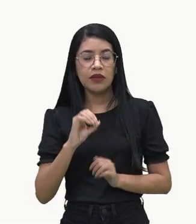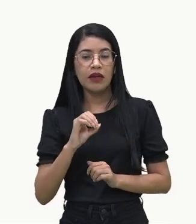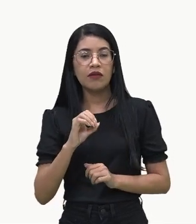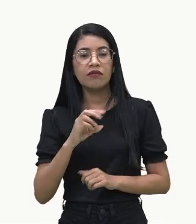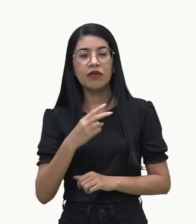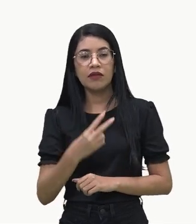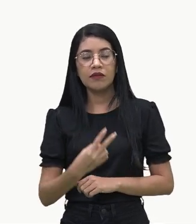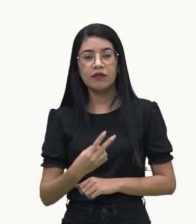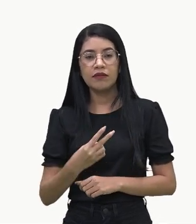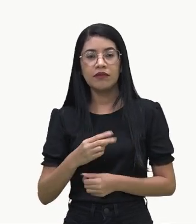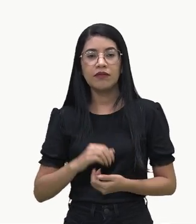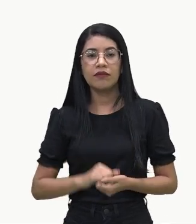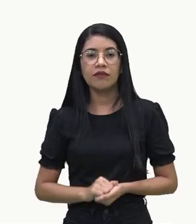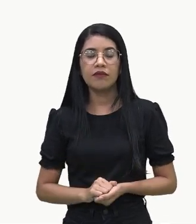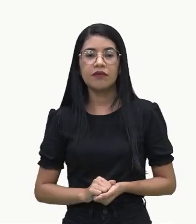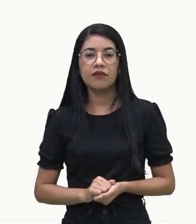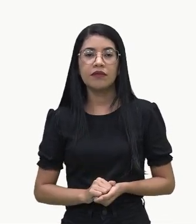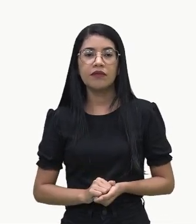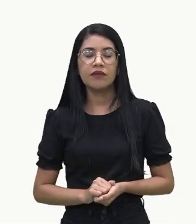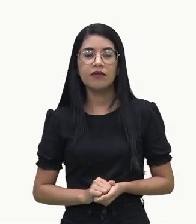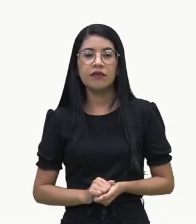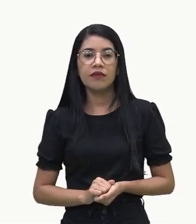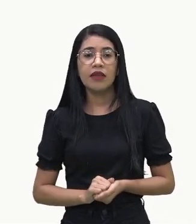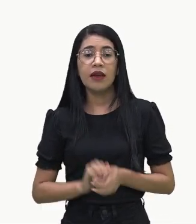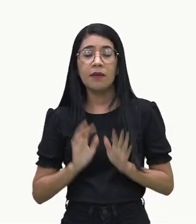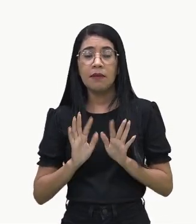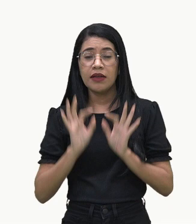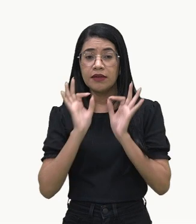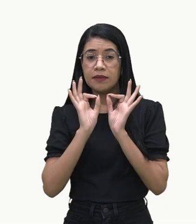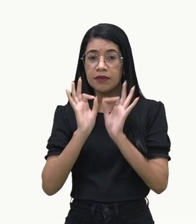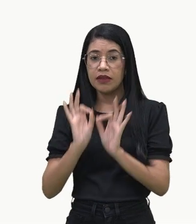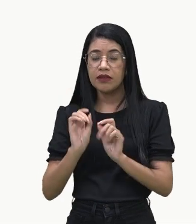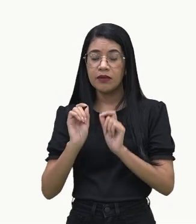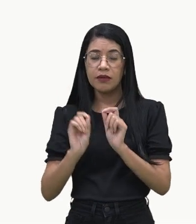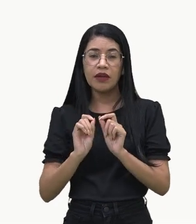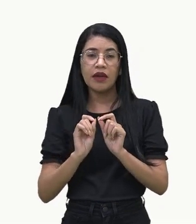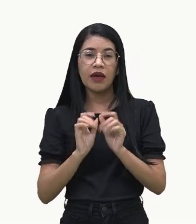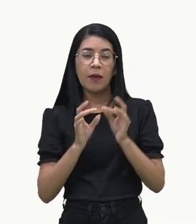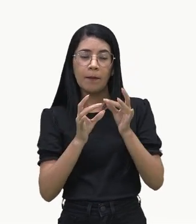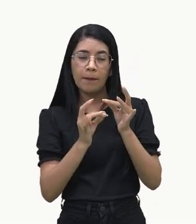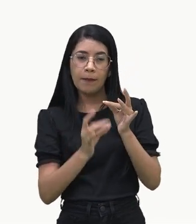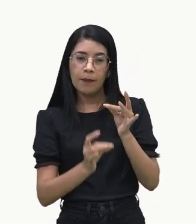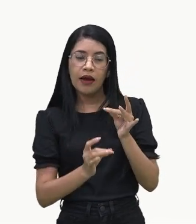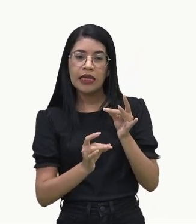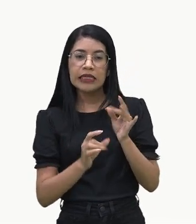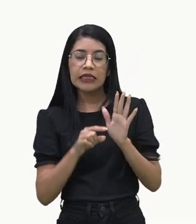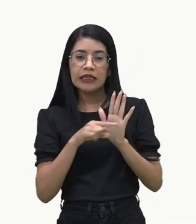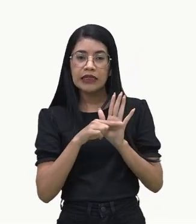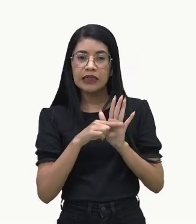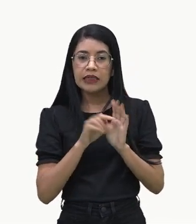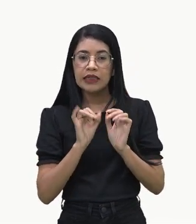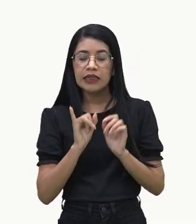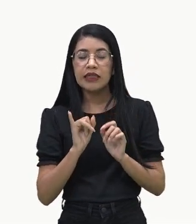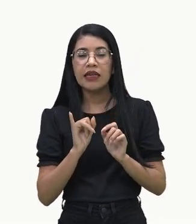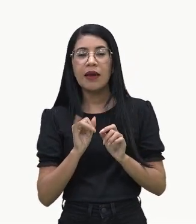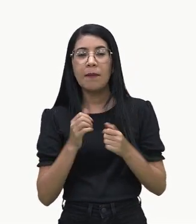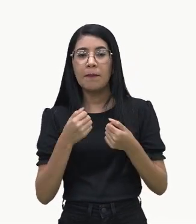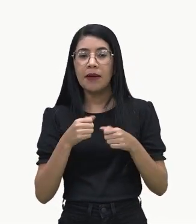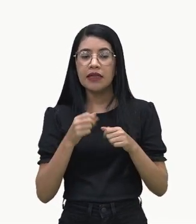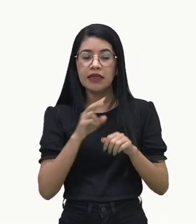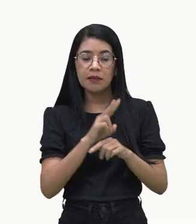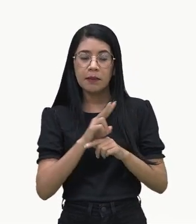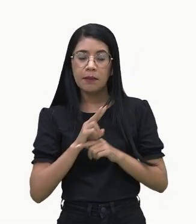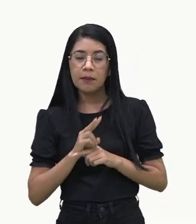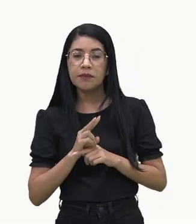0, vai ficar 2. Só estejam atentos a esse detalhe na subtração na hora que você precisar